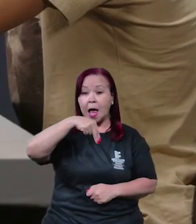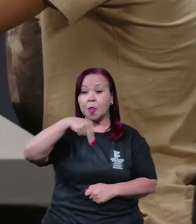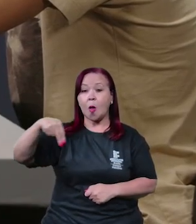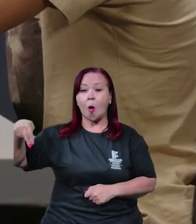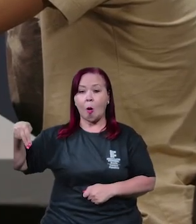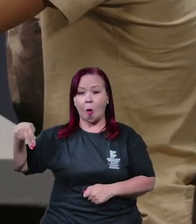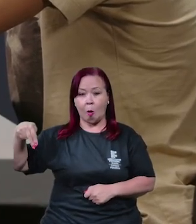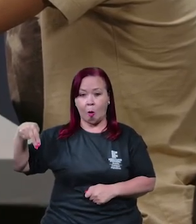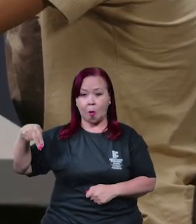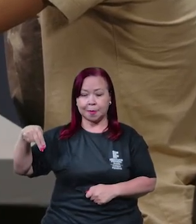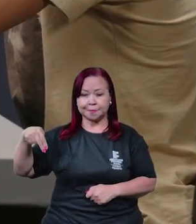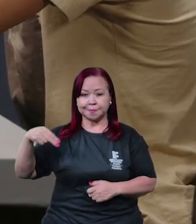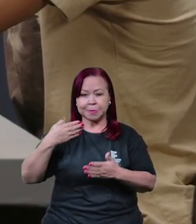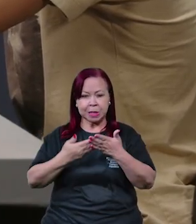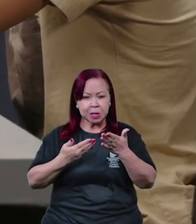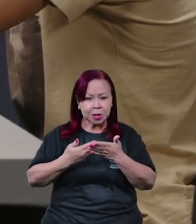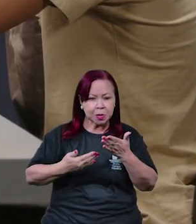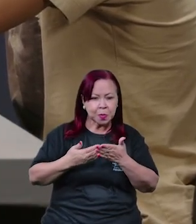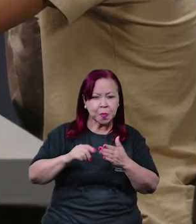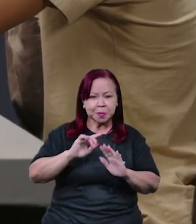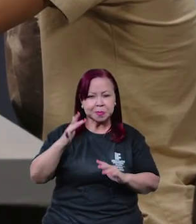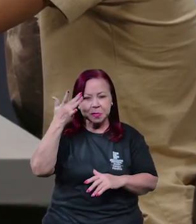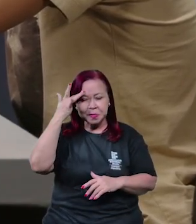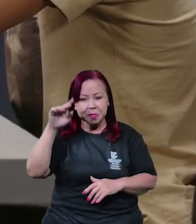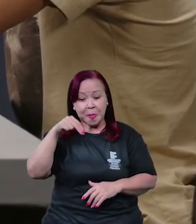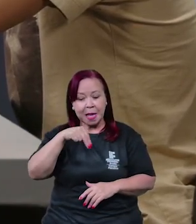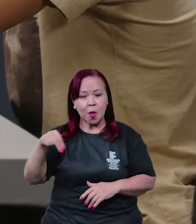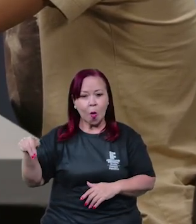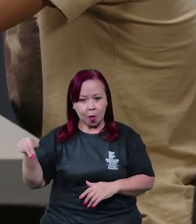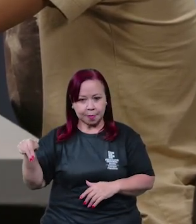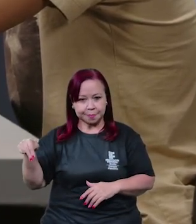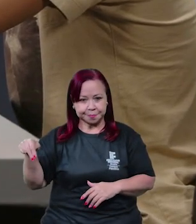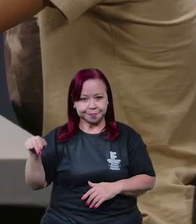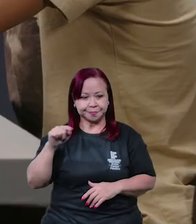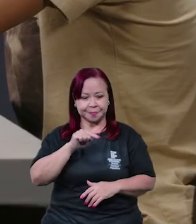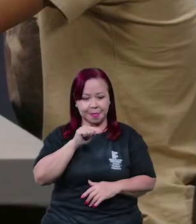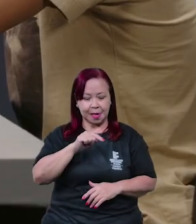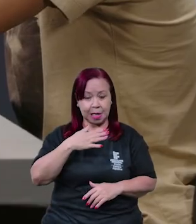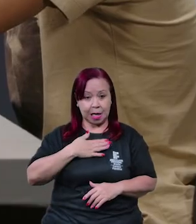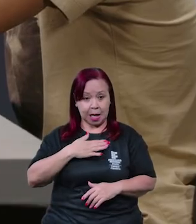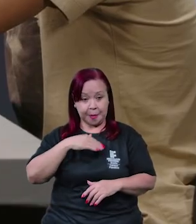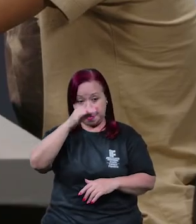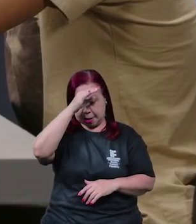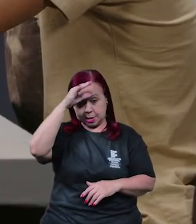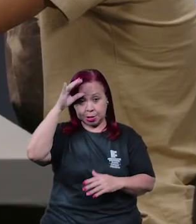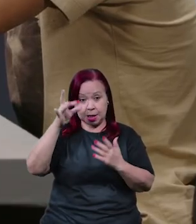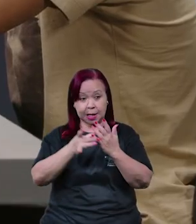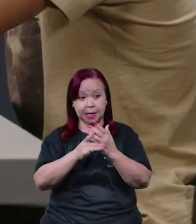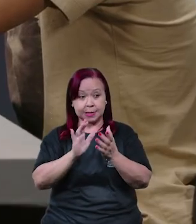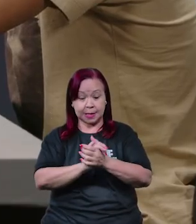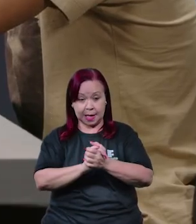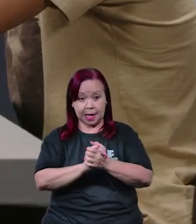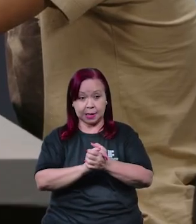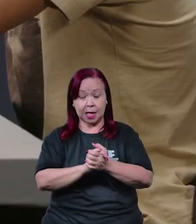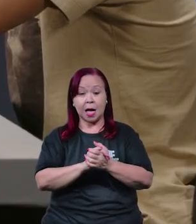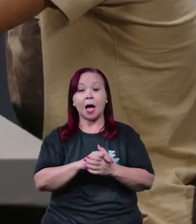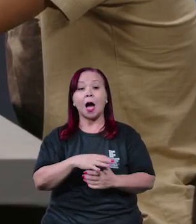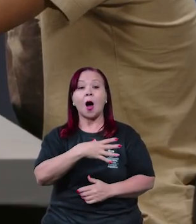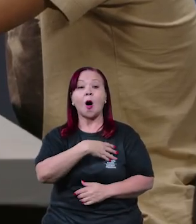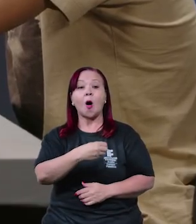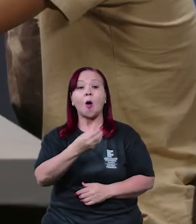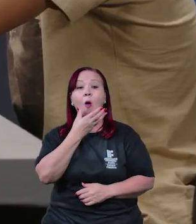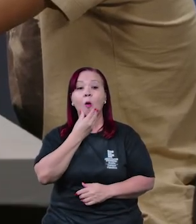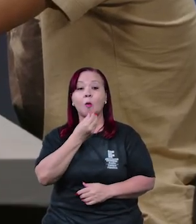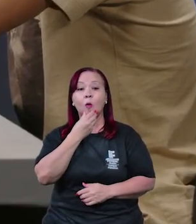fico muito perdida de É nomeatura, muita por causa gente. que ela, a minha cliente era casada com a filha da com o filho da